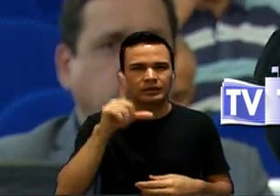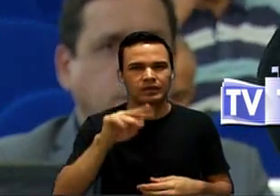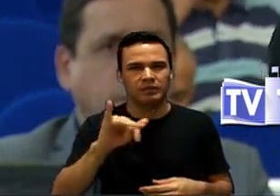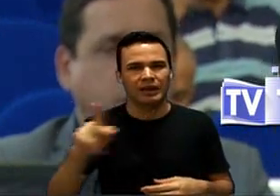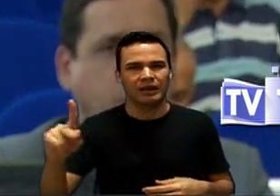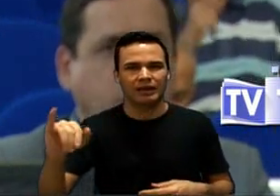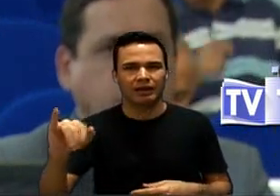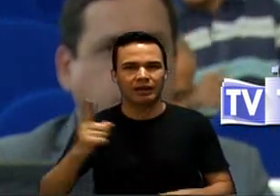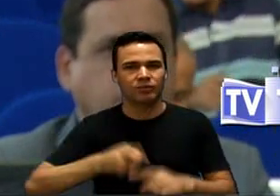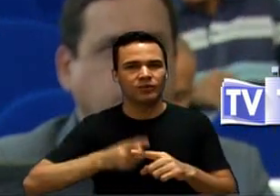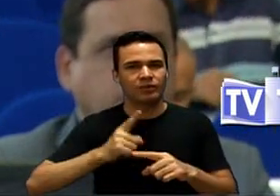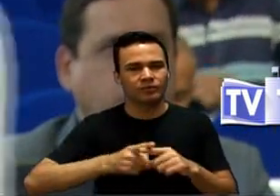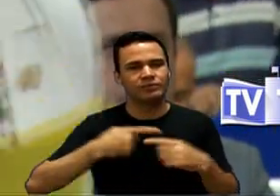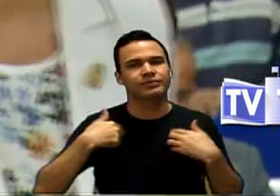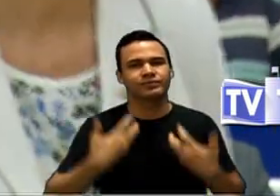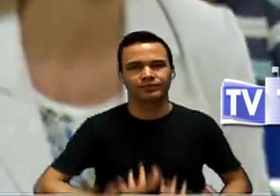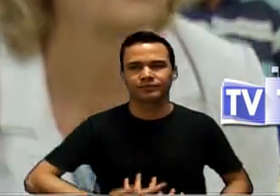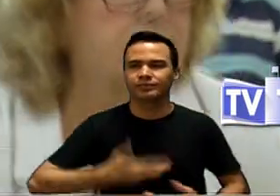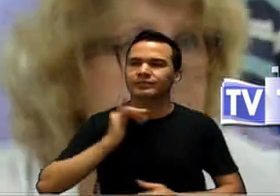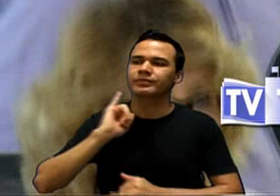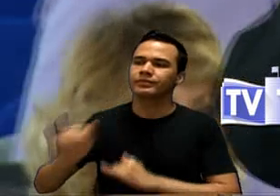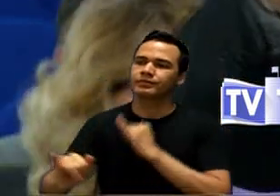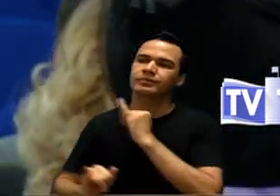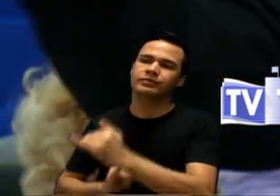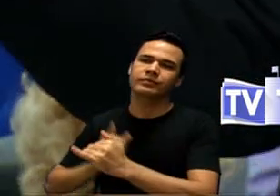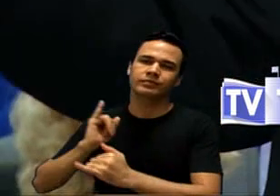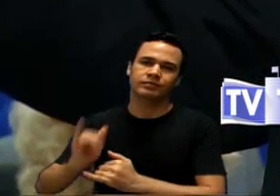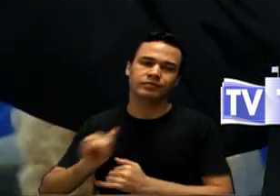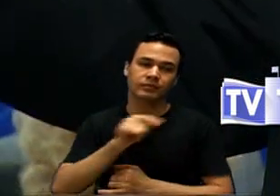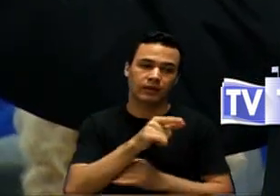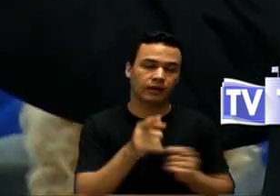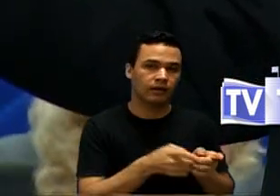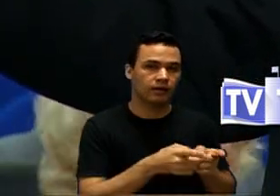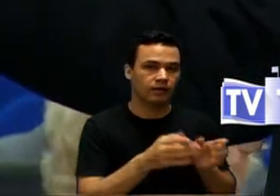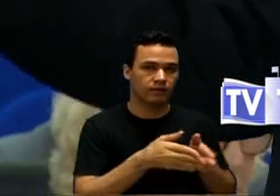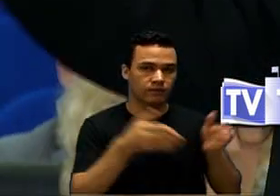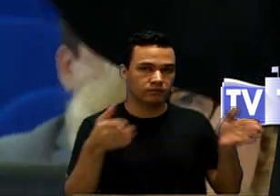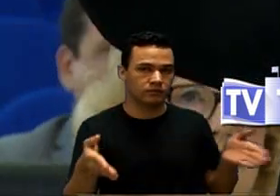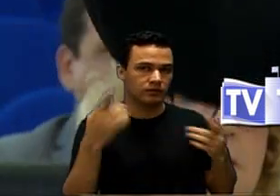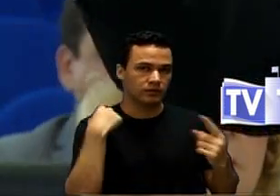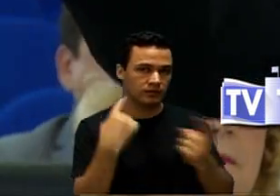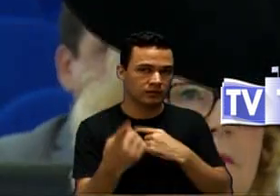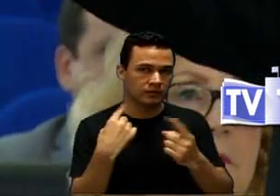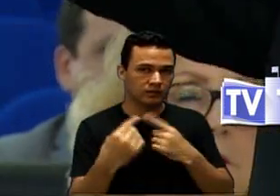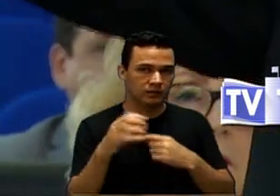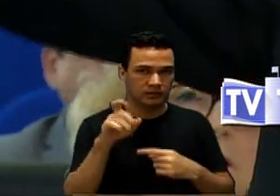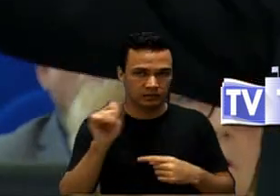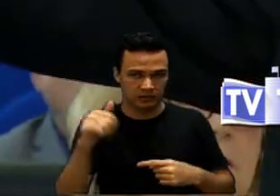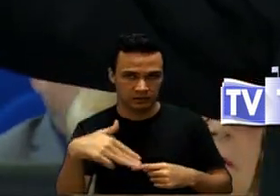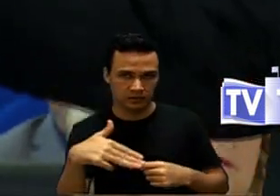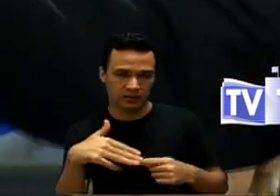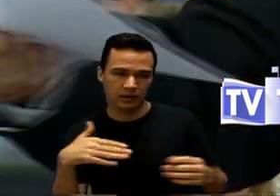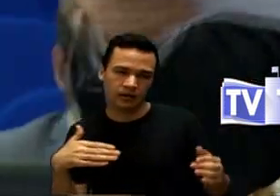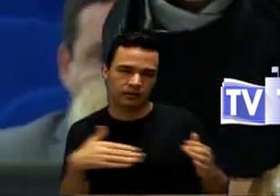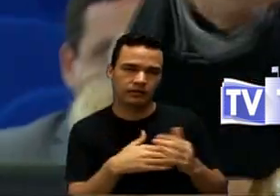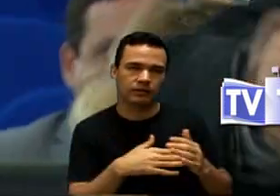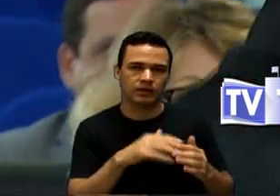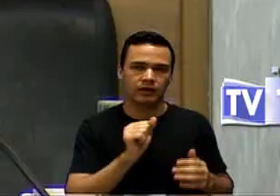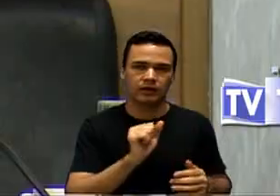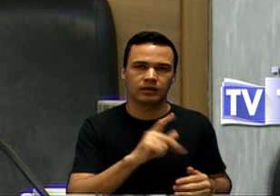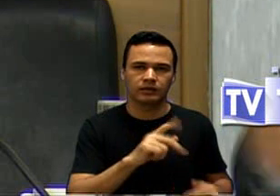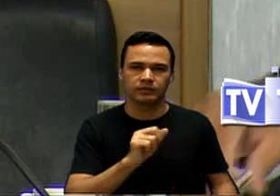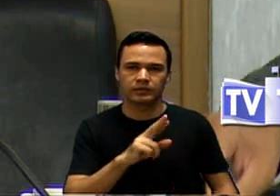Lipe. Porque eu cansei de falar para ele, na época, quando ele duplicou a avenida que liga o Éden à Aparecidinha, que tem